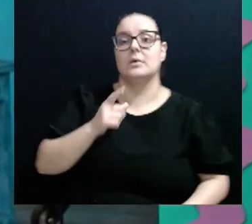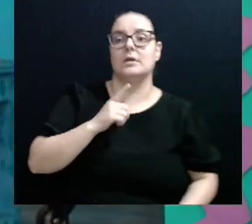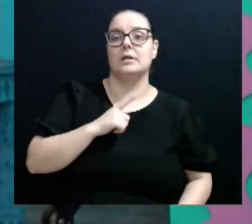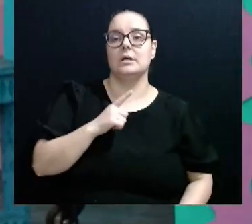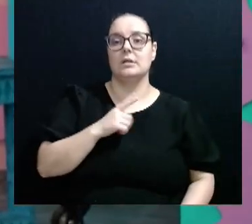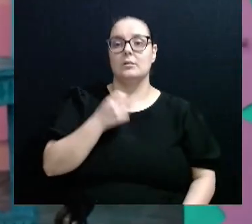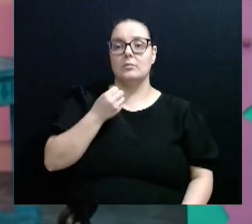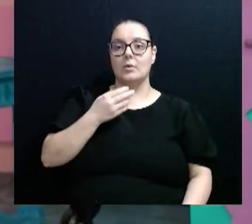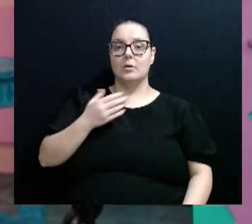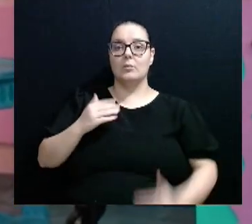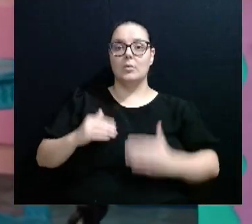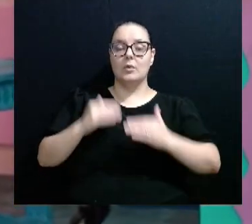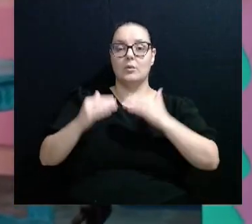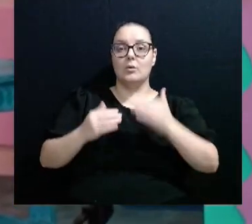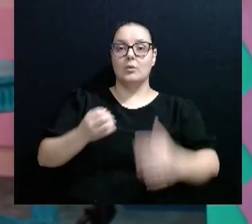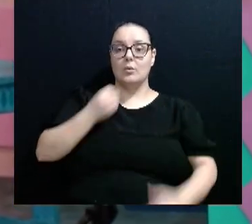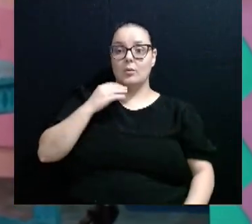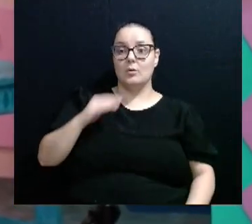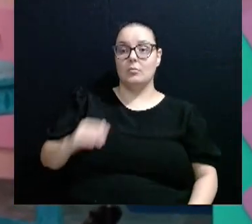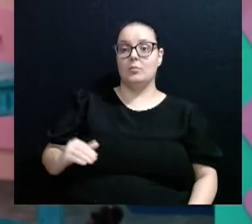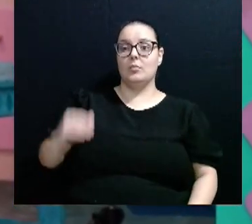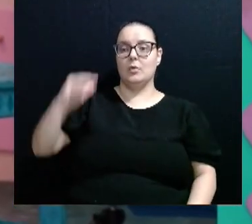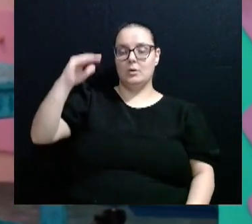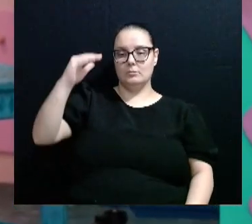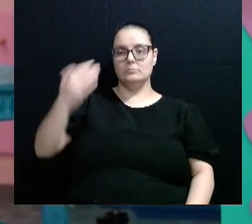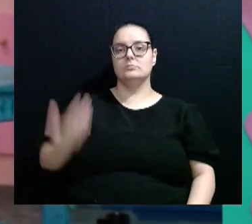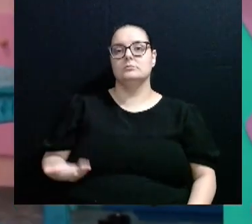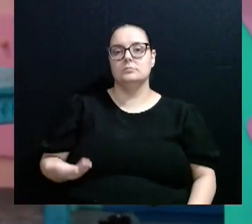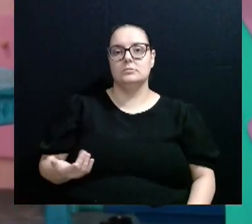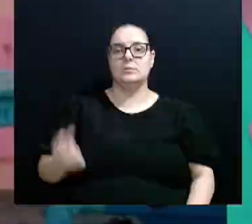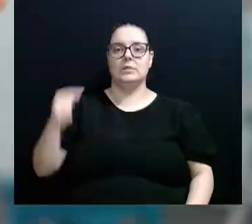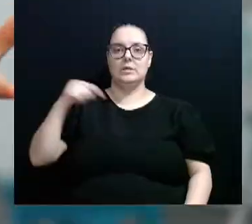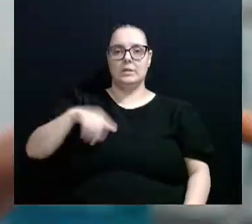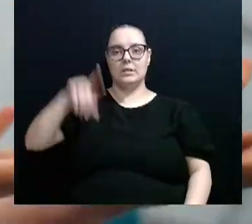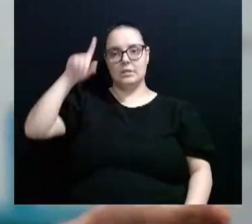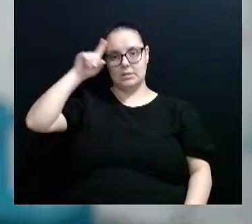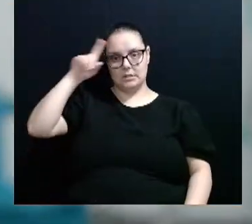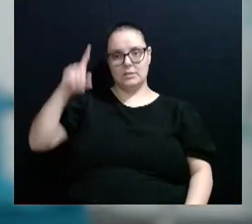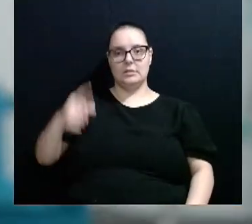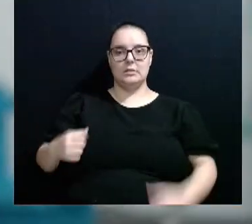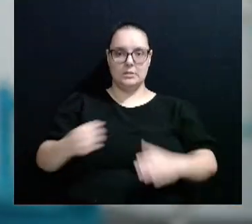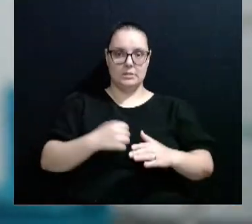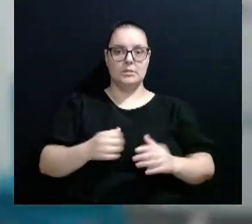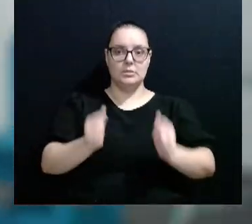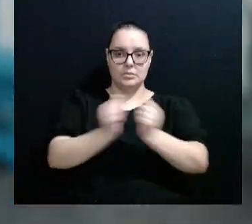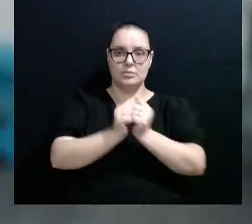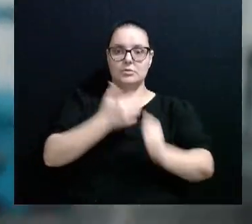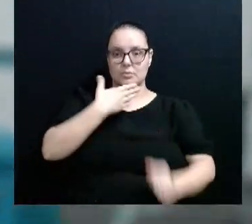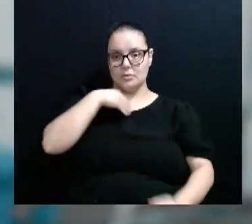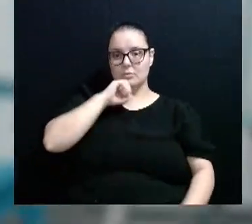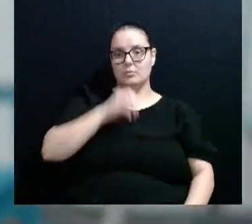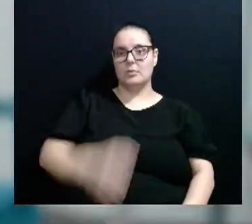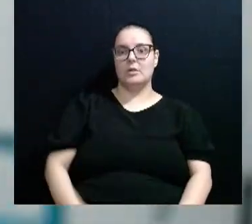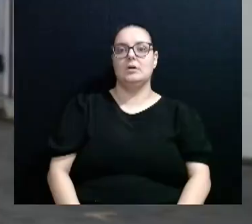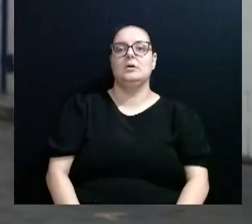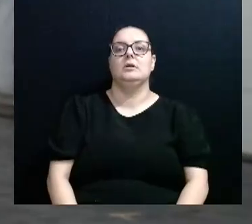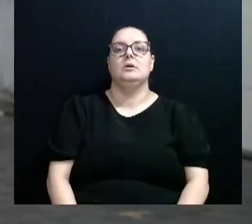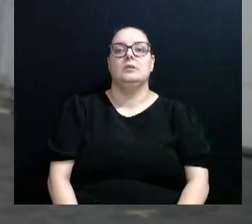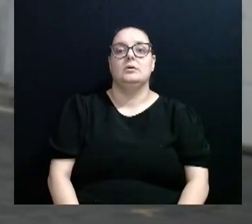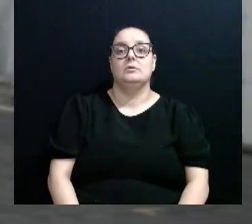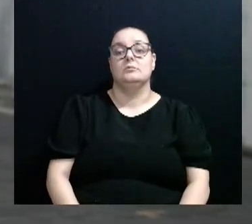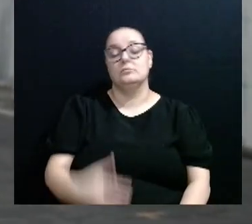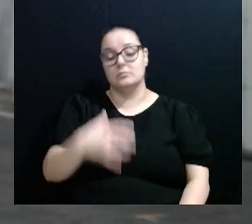bom crescimento. E aí, a partir desse dia na cozinha com o pai, ela, de maneira lúdica,